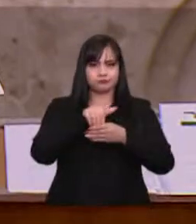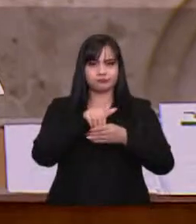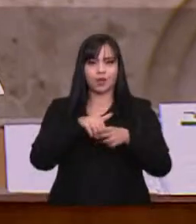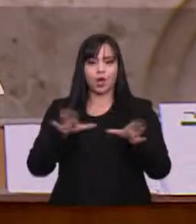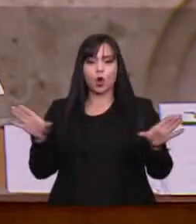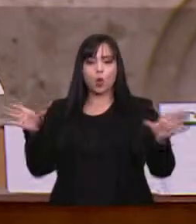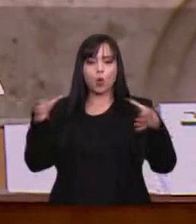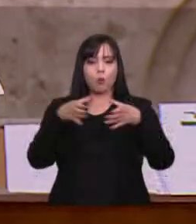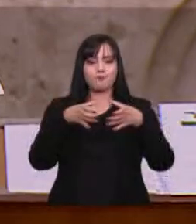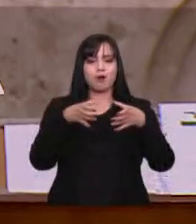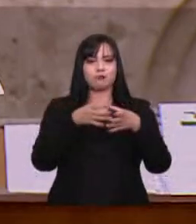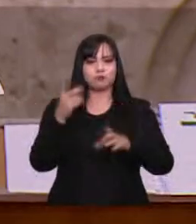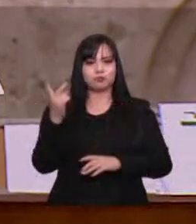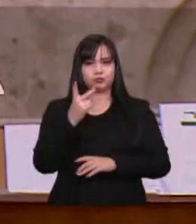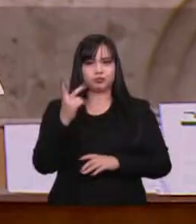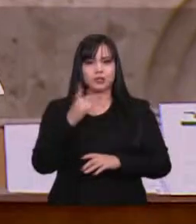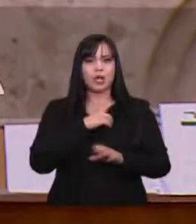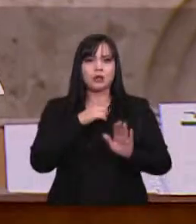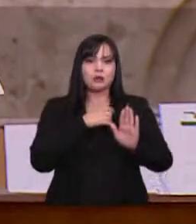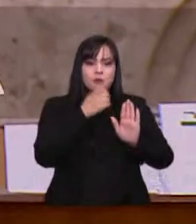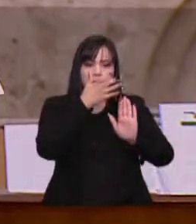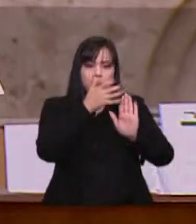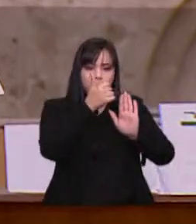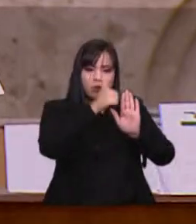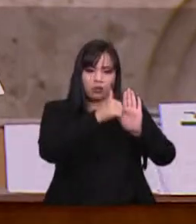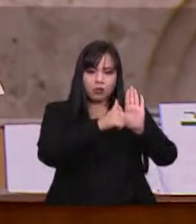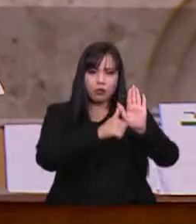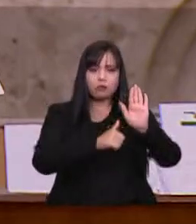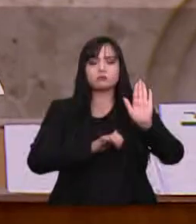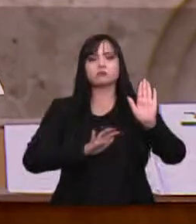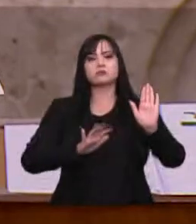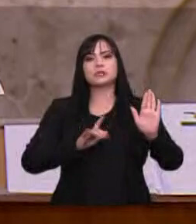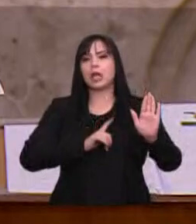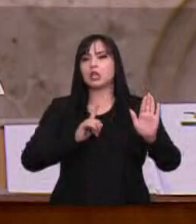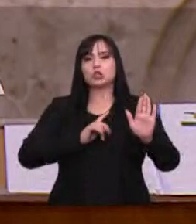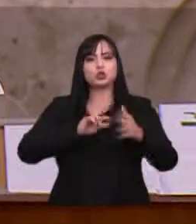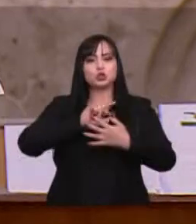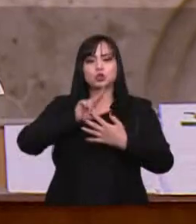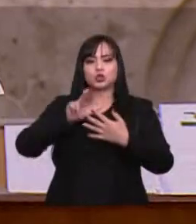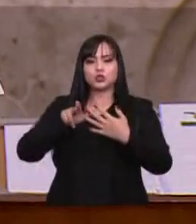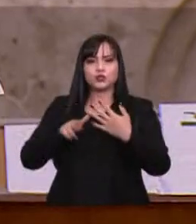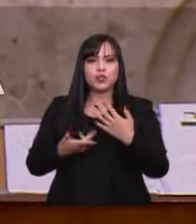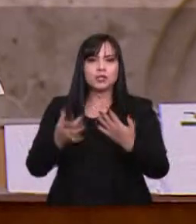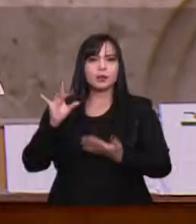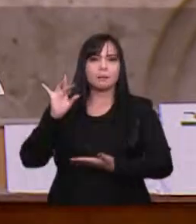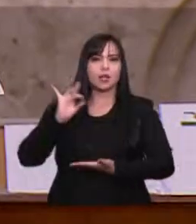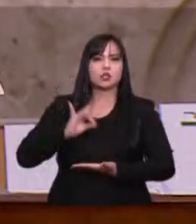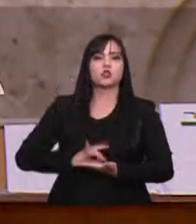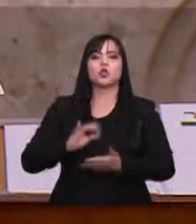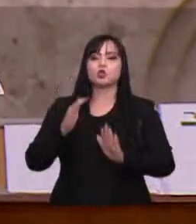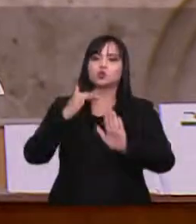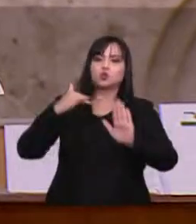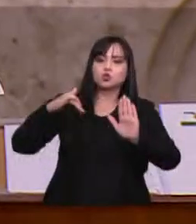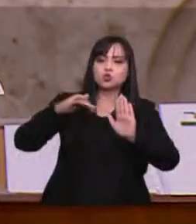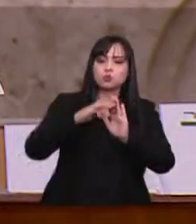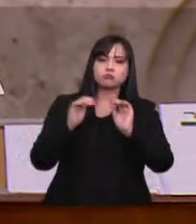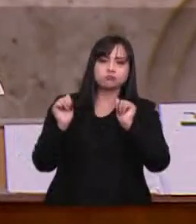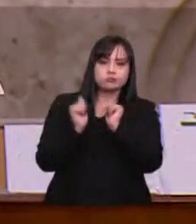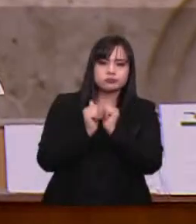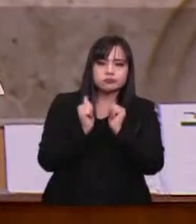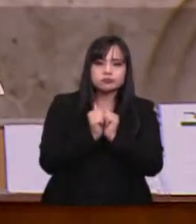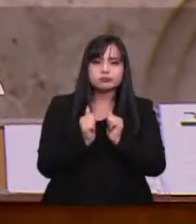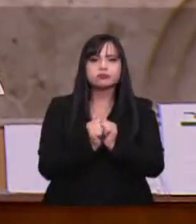os agrupa Ou seja faz a triagem terá inúmeras aplicações todas vinculadas